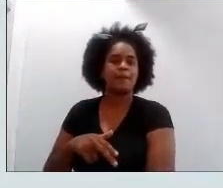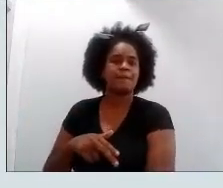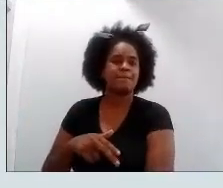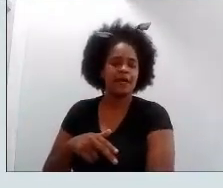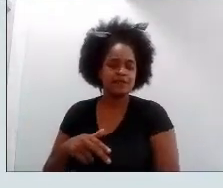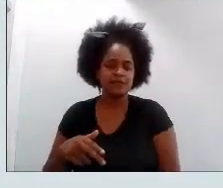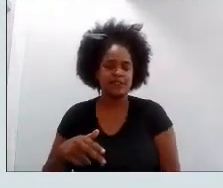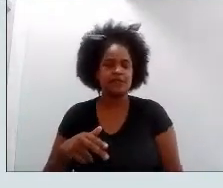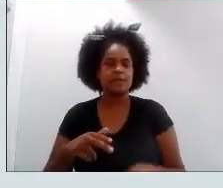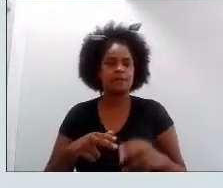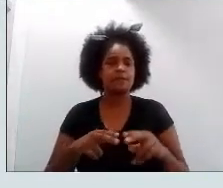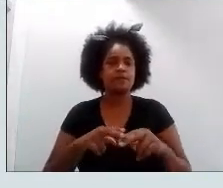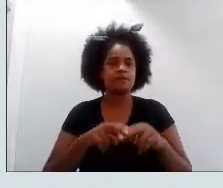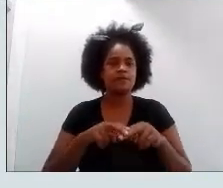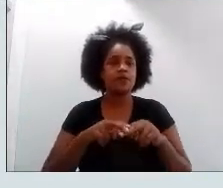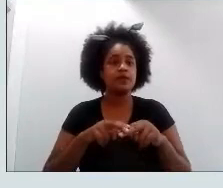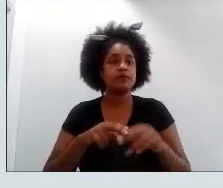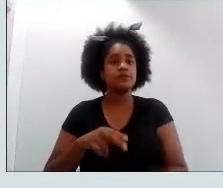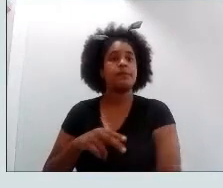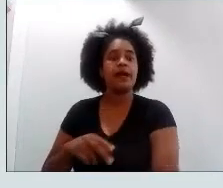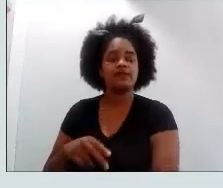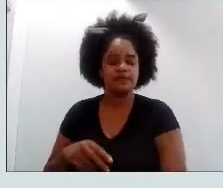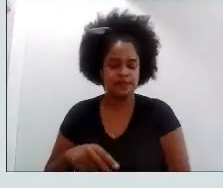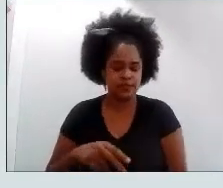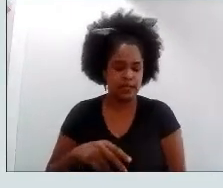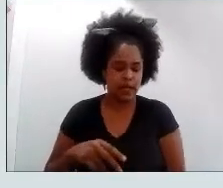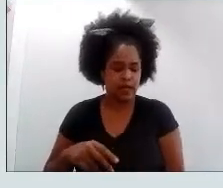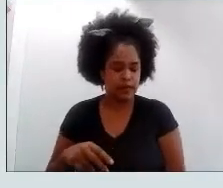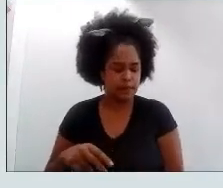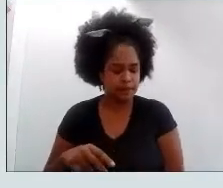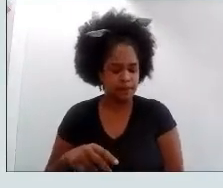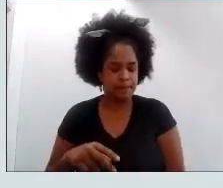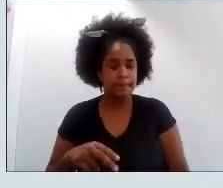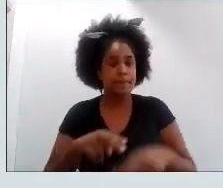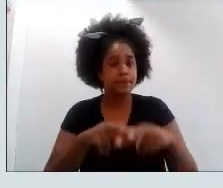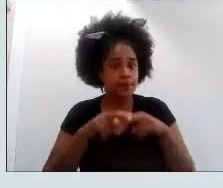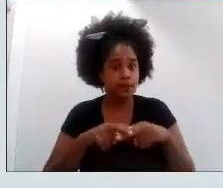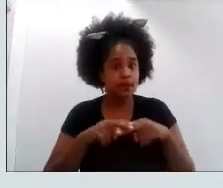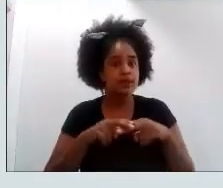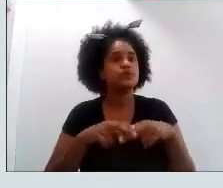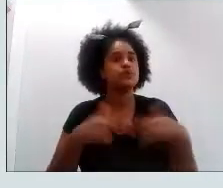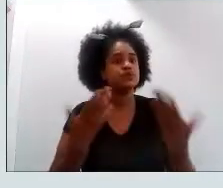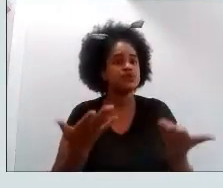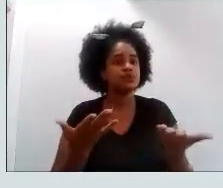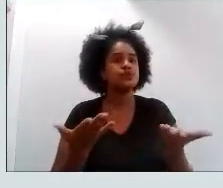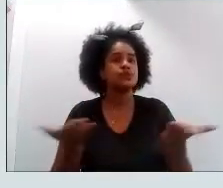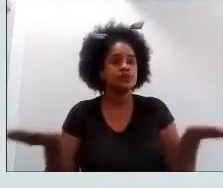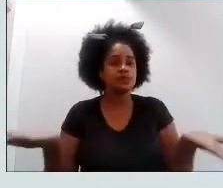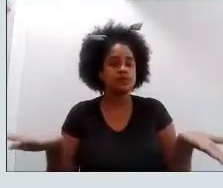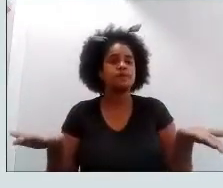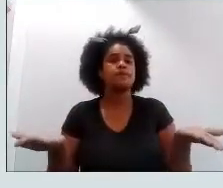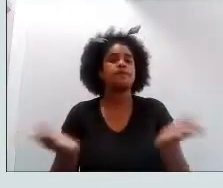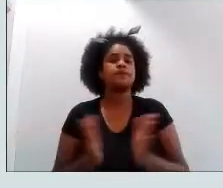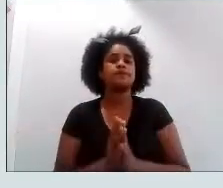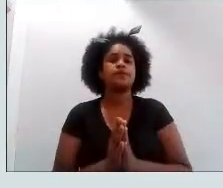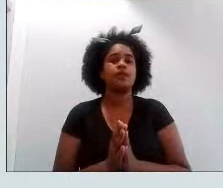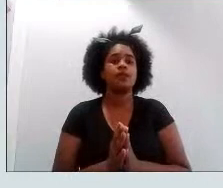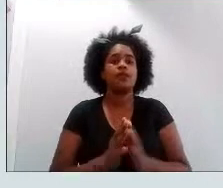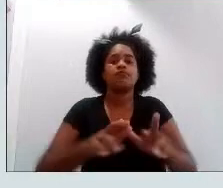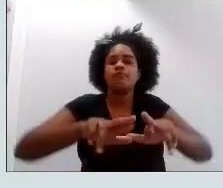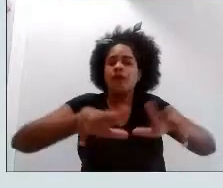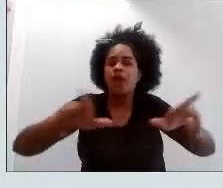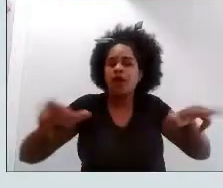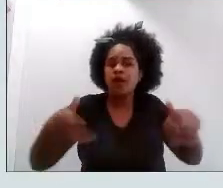maior porção dos sítios ocupados pré-historicamente. Há vastas áreas do